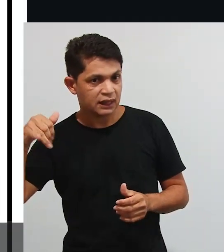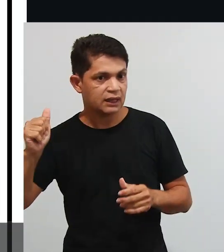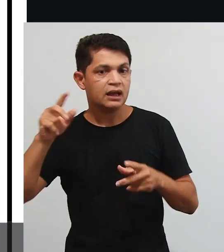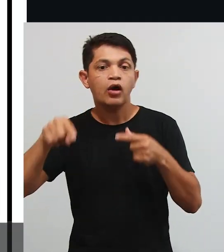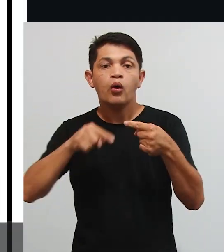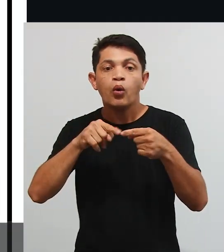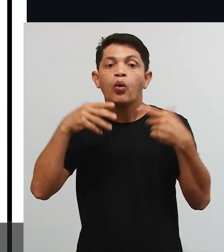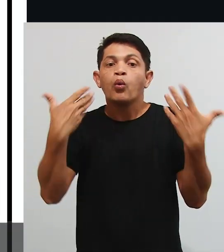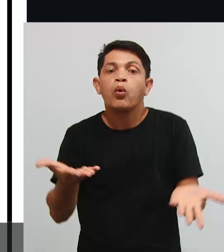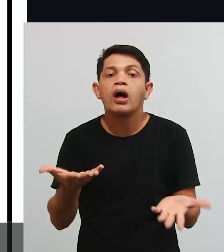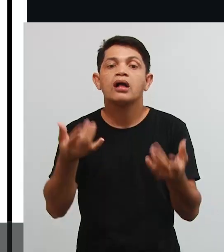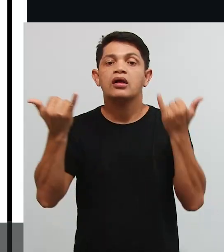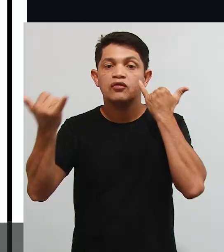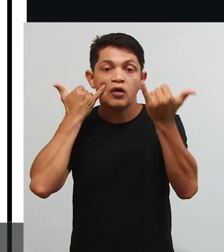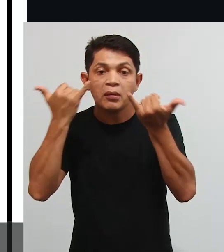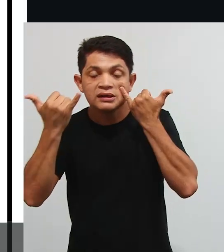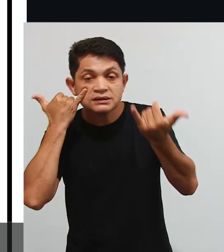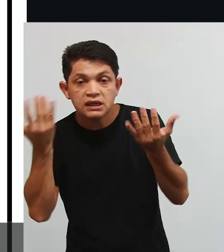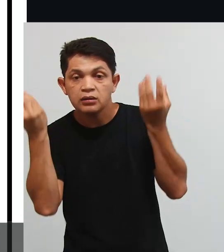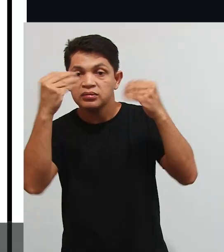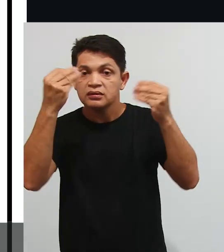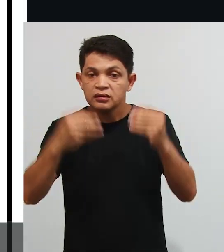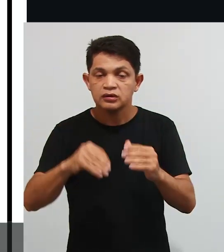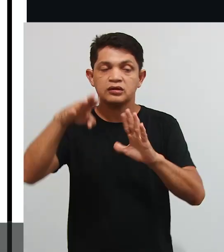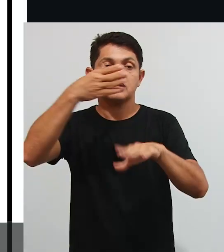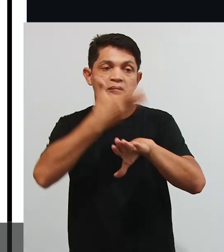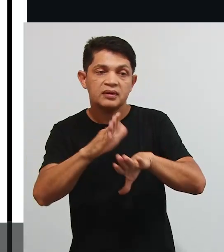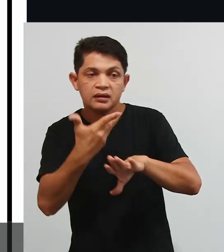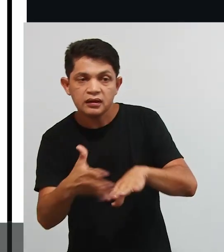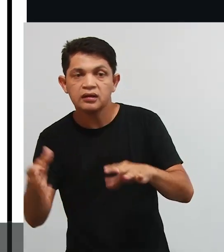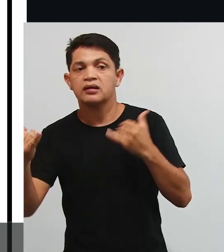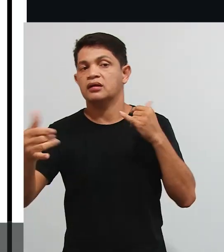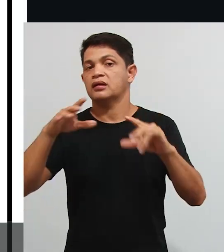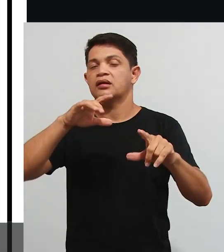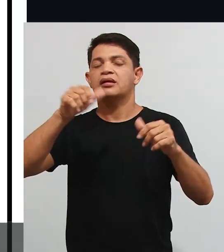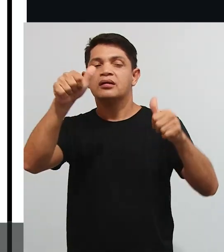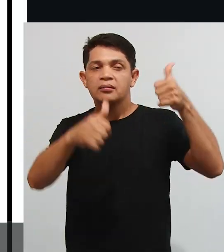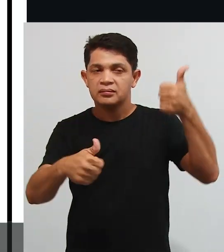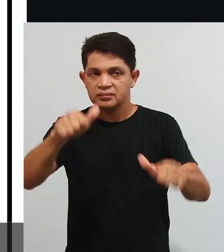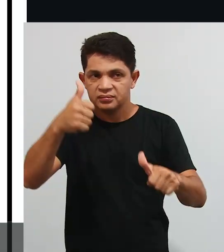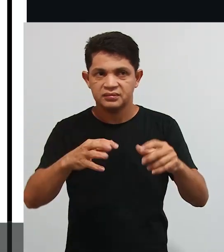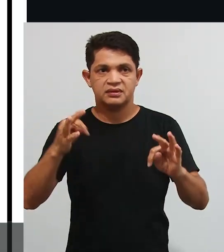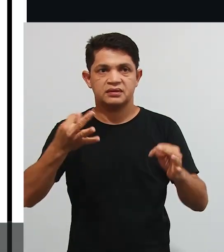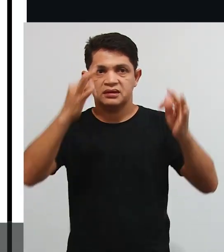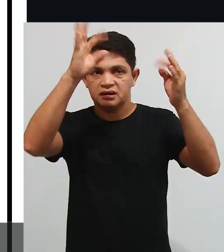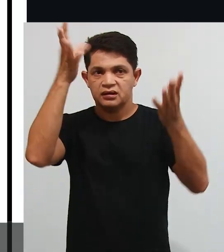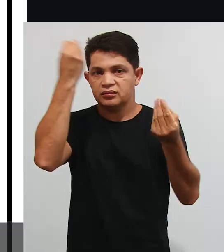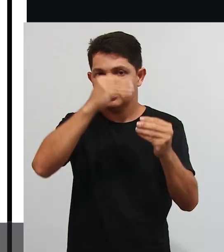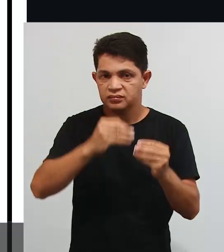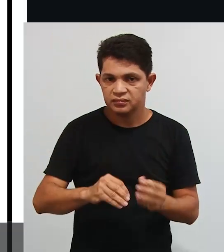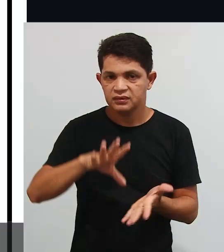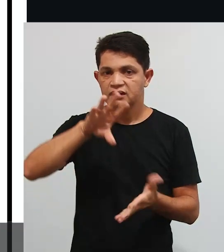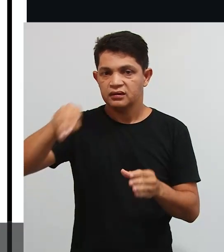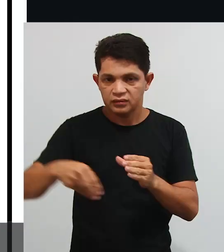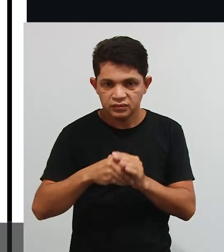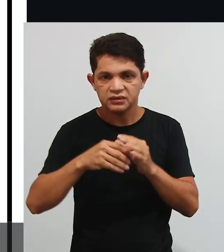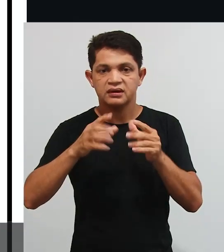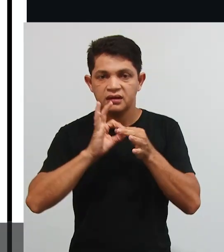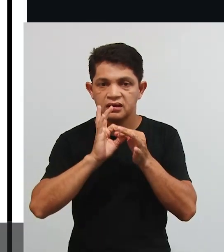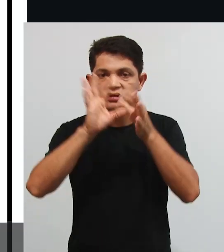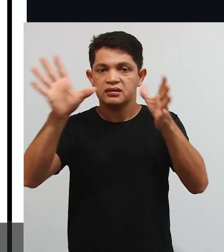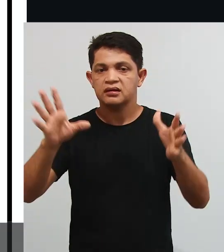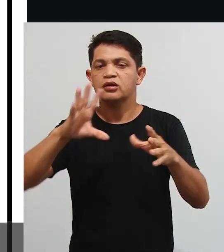costuma pesquisar? Formação de leitores, práticas pedagógicas envolvendo o ato de ler, leitura literária, livro